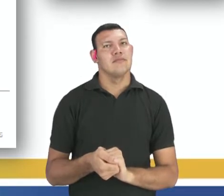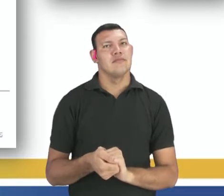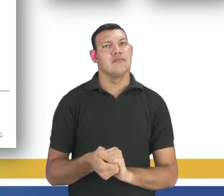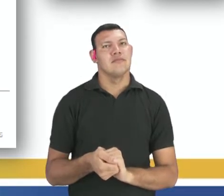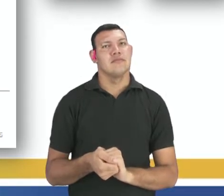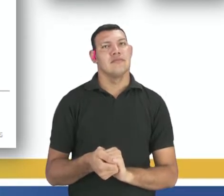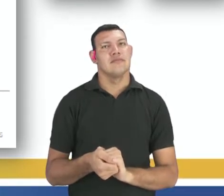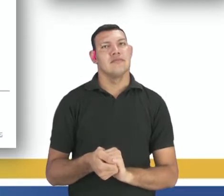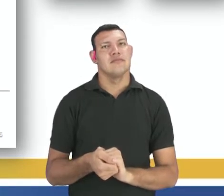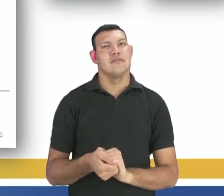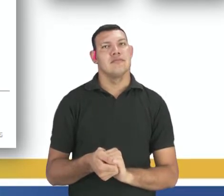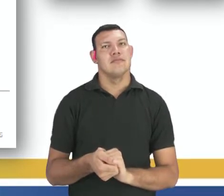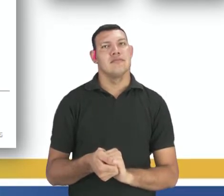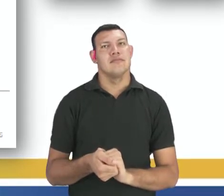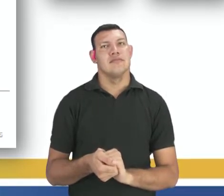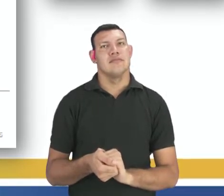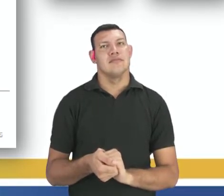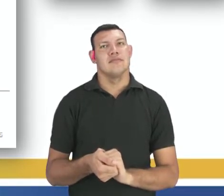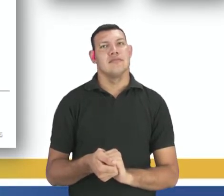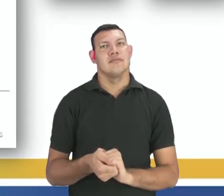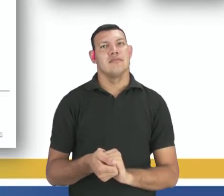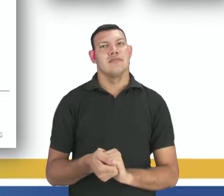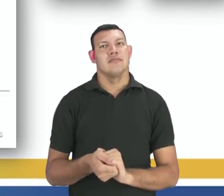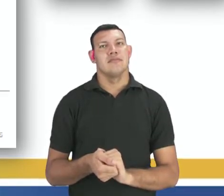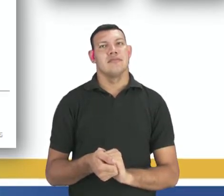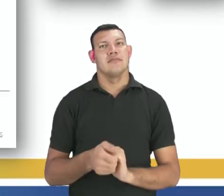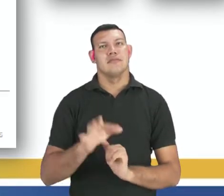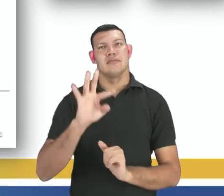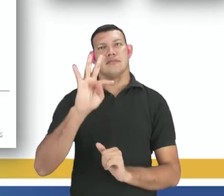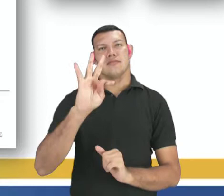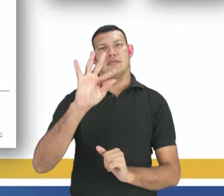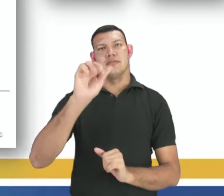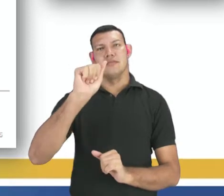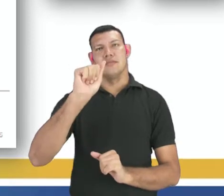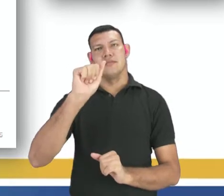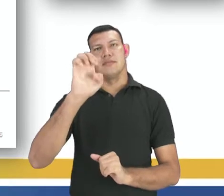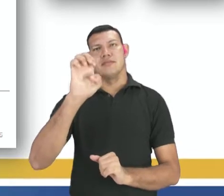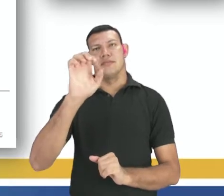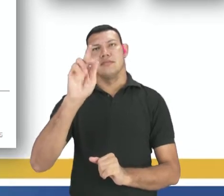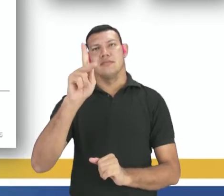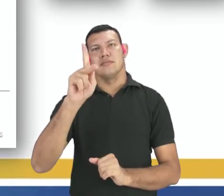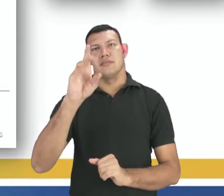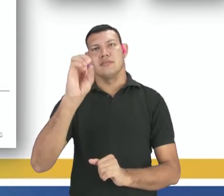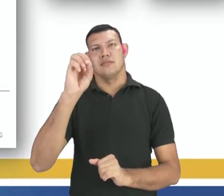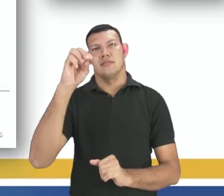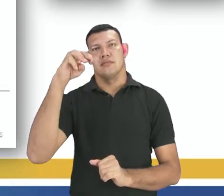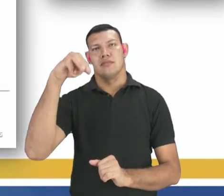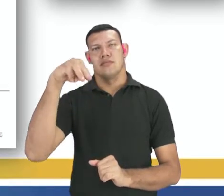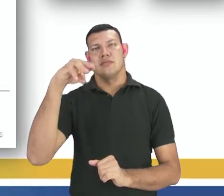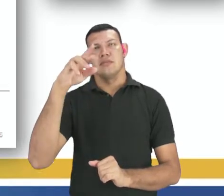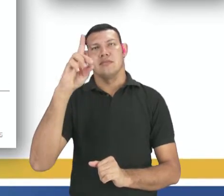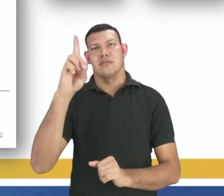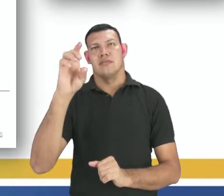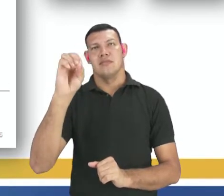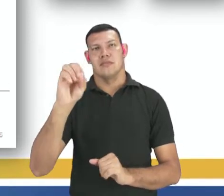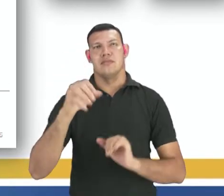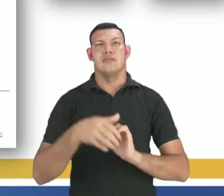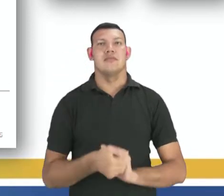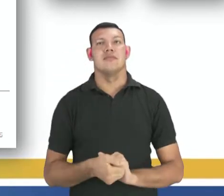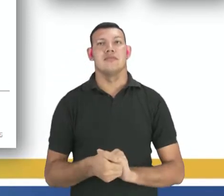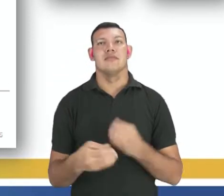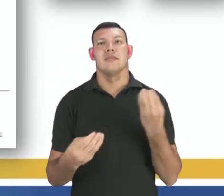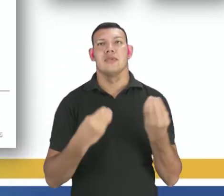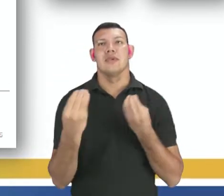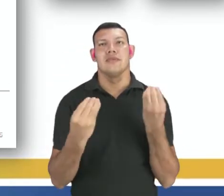essa mocinha de taekwondo que está ali em cima, a Iris Tang, participar, por exemplo, de um judô